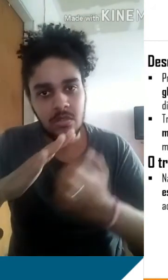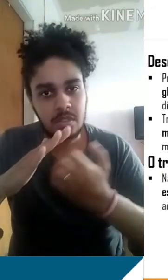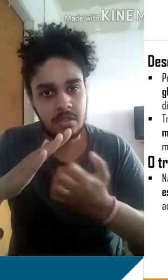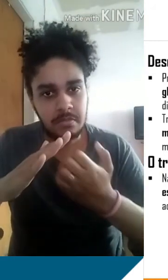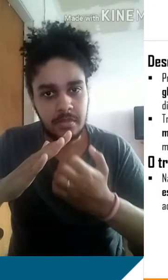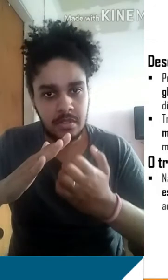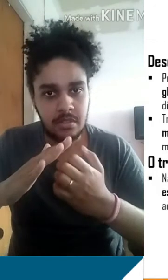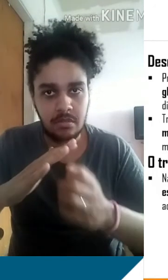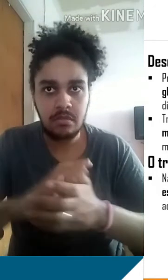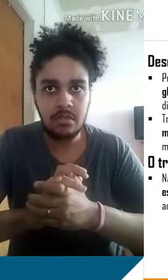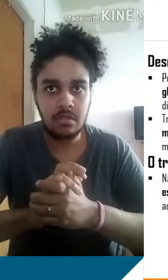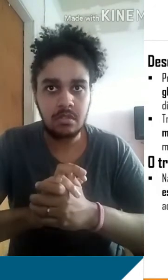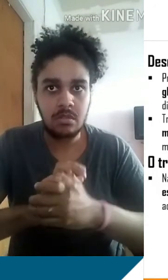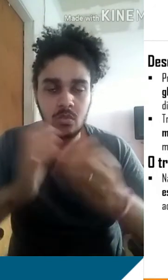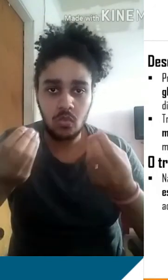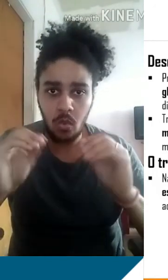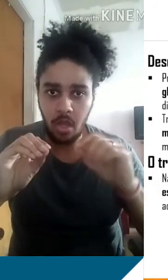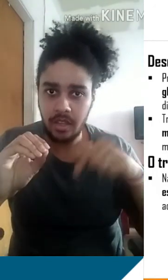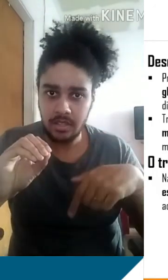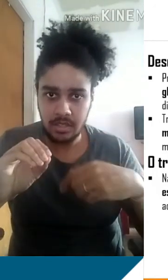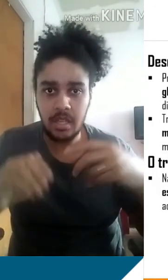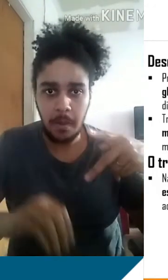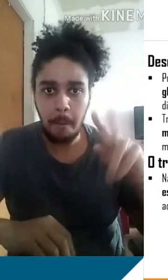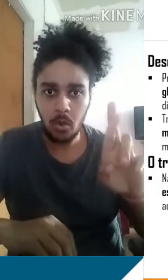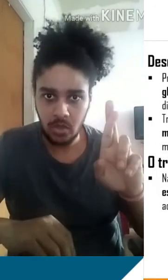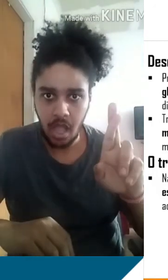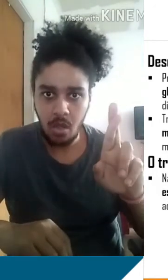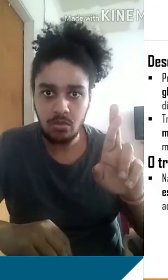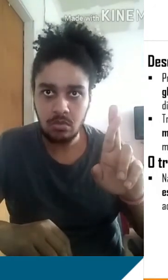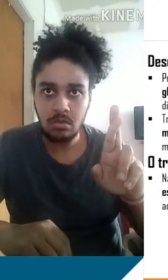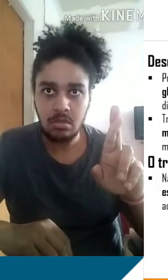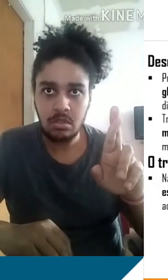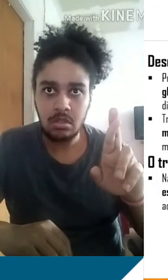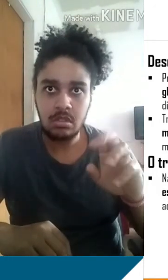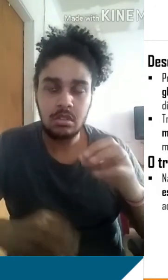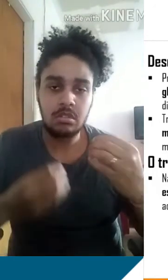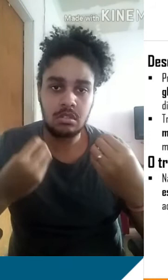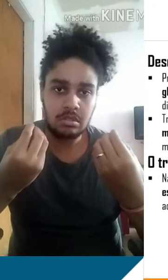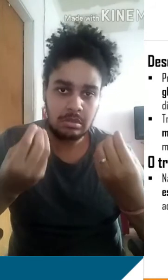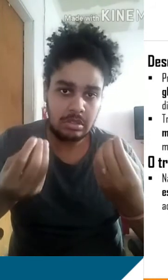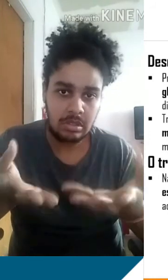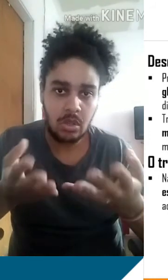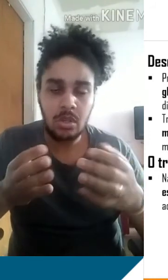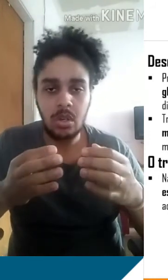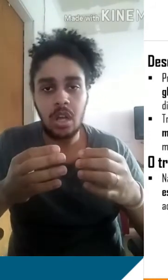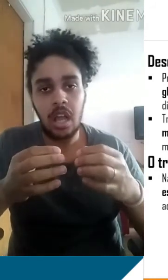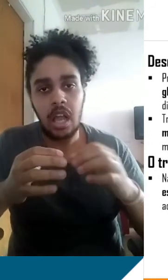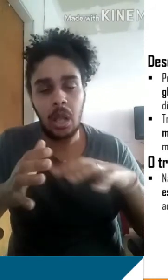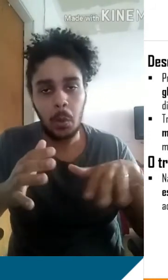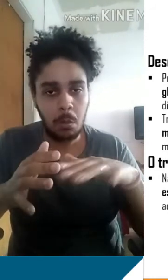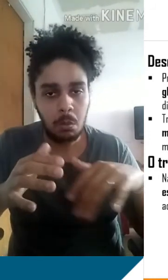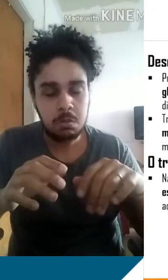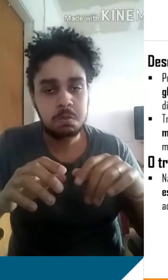enfim, cedeu terreno, diminuiu impostos, você vai perceber que empregos diretos, na verdade, você não teve geração